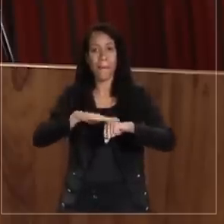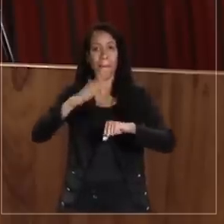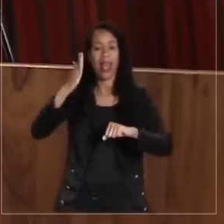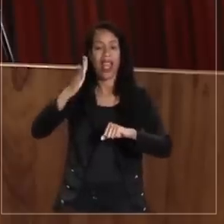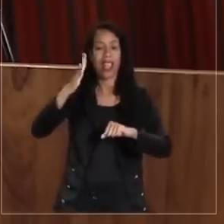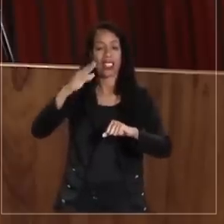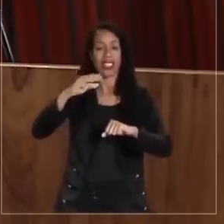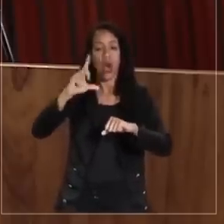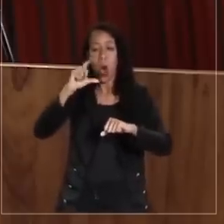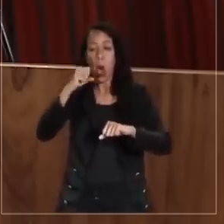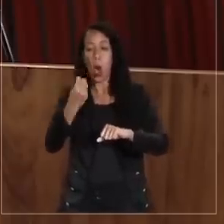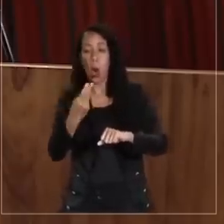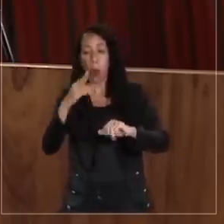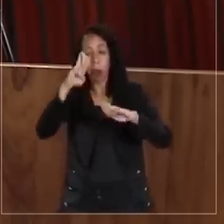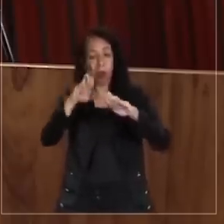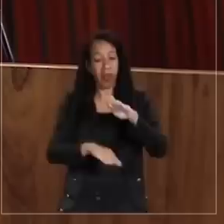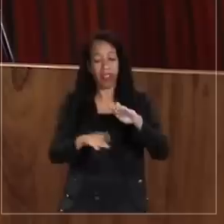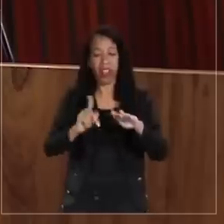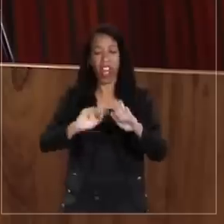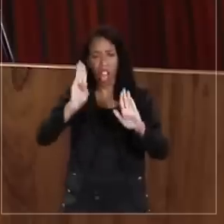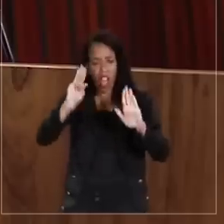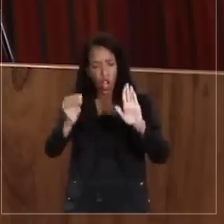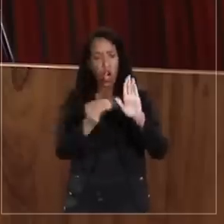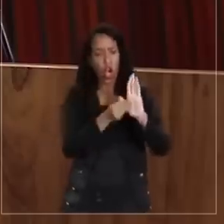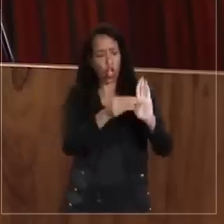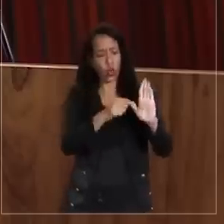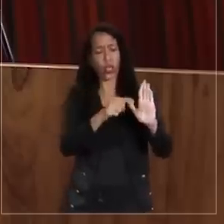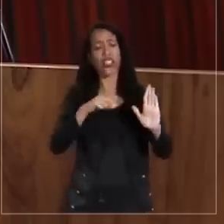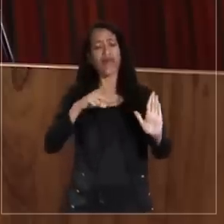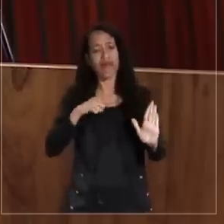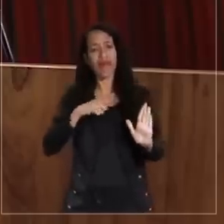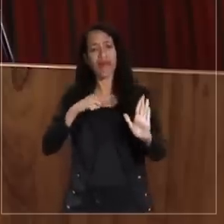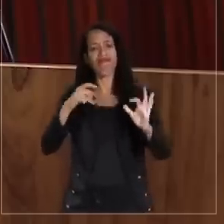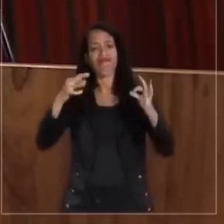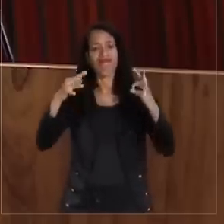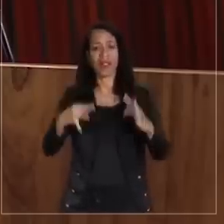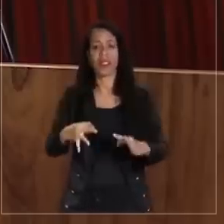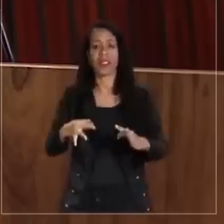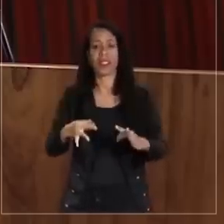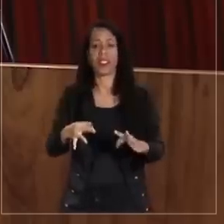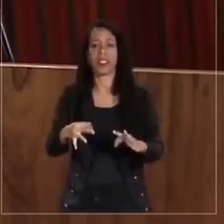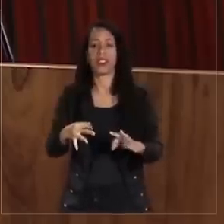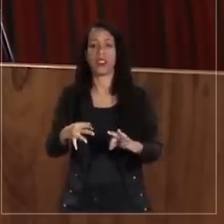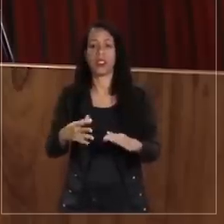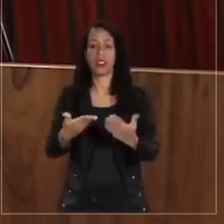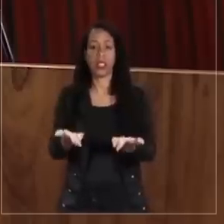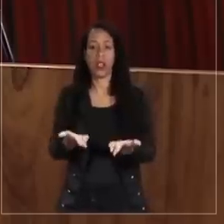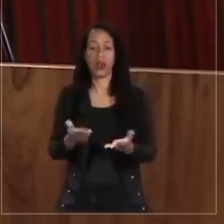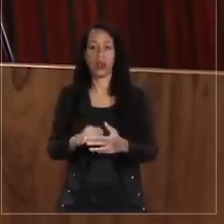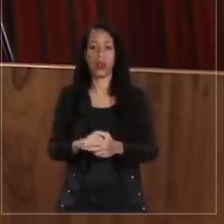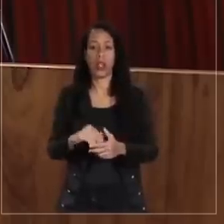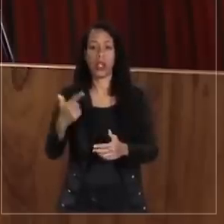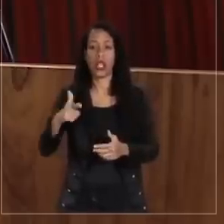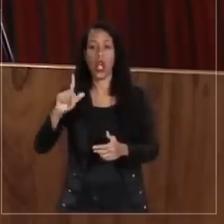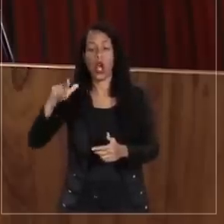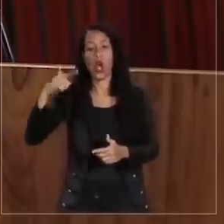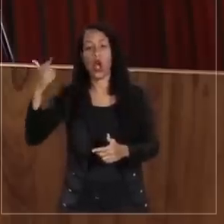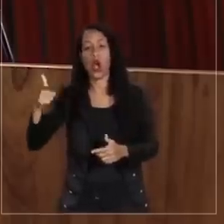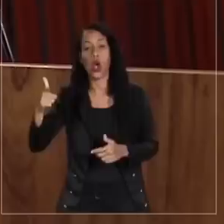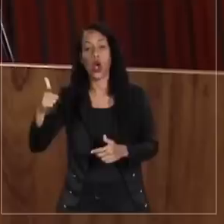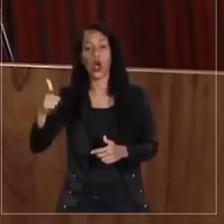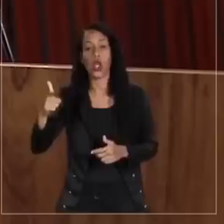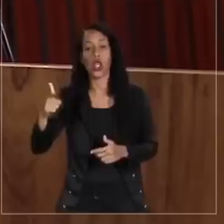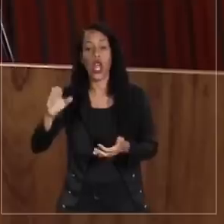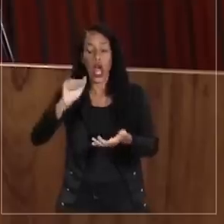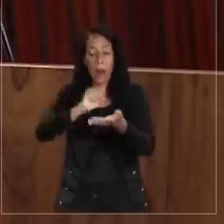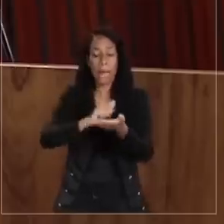pouco menos, ela fixa exatamente o que se tem, portanto, aqui não poderia ter sido outra coisa, poderia ter sido uma